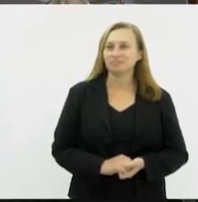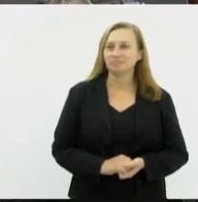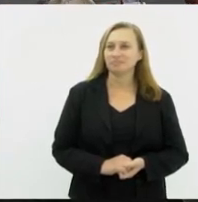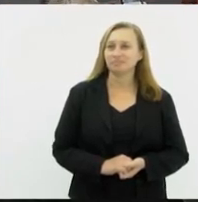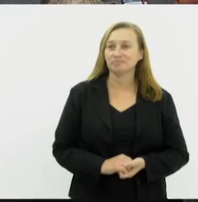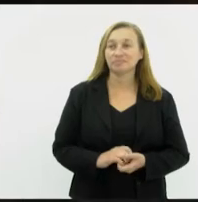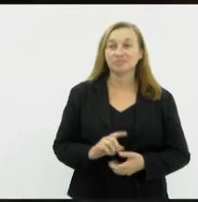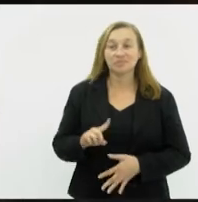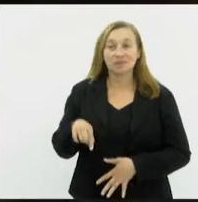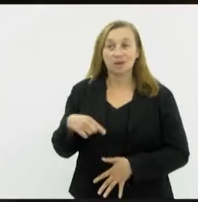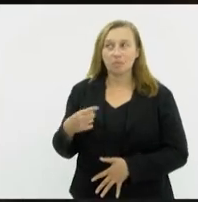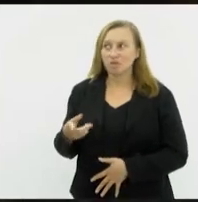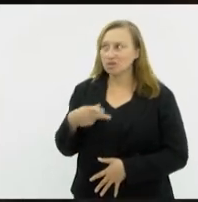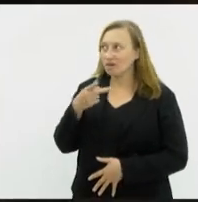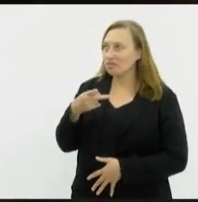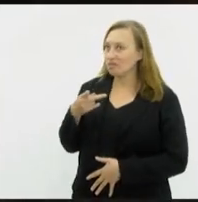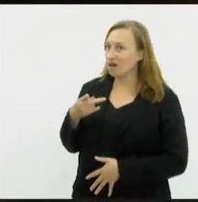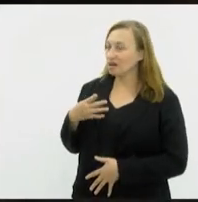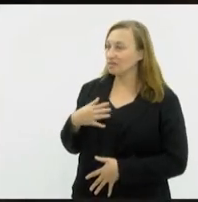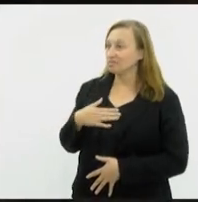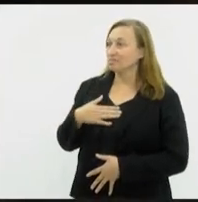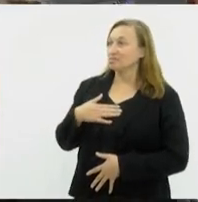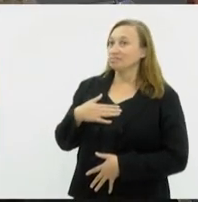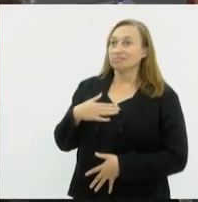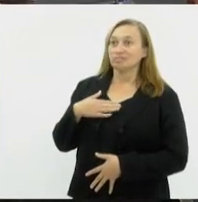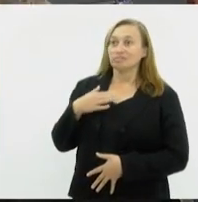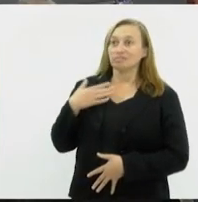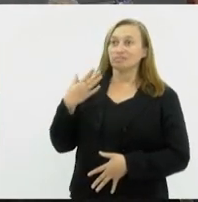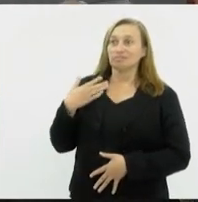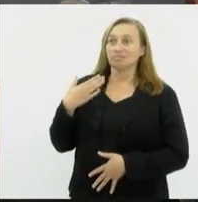Depois dessas palavras, a gente fica até um pouco sem ar, né?